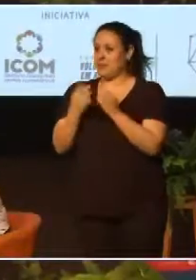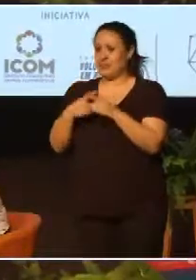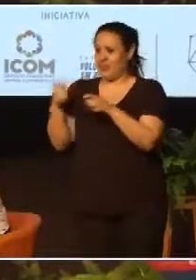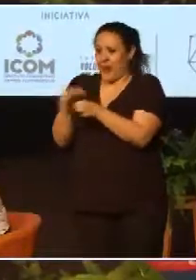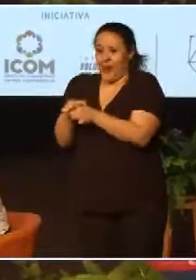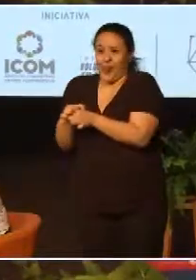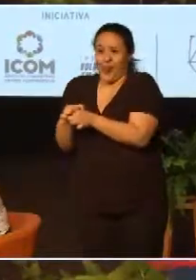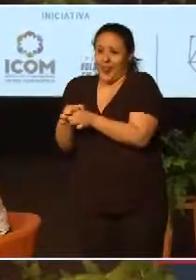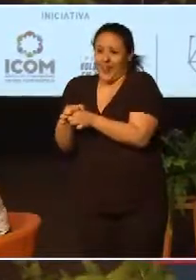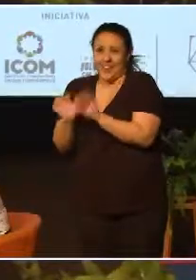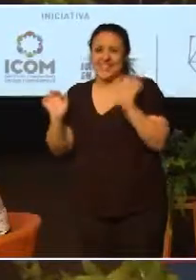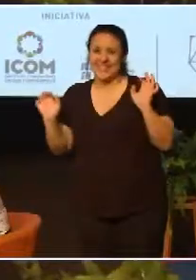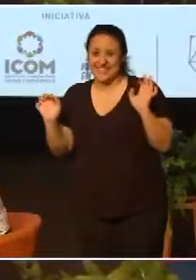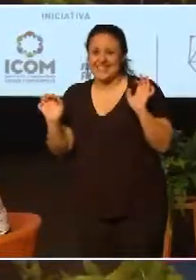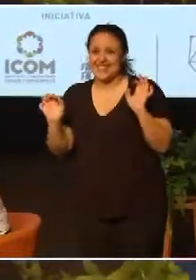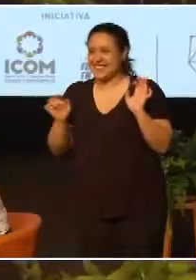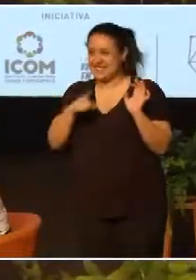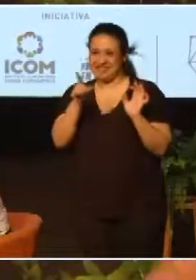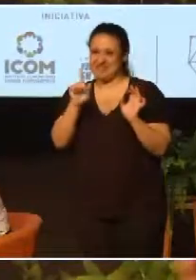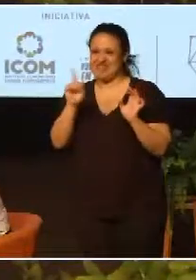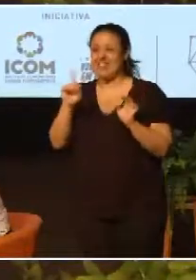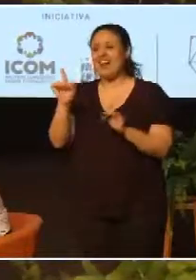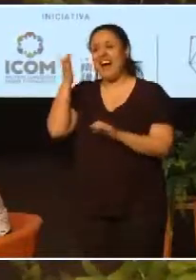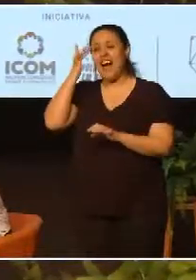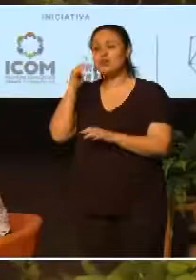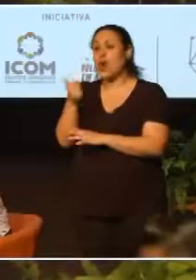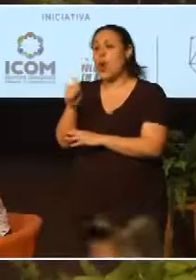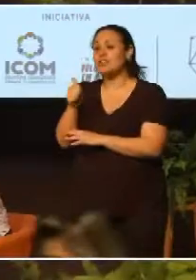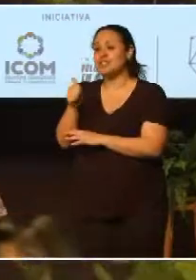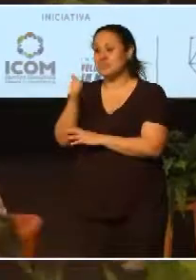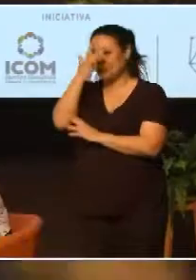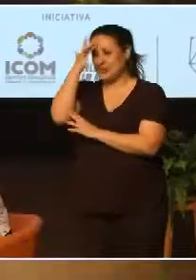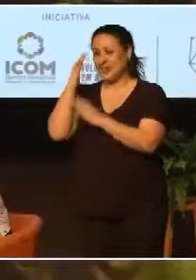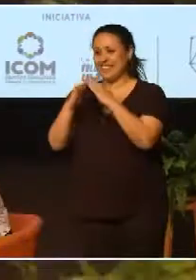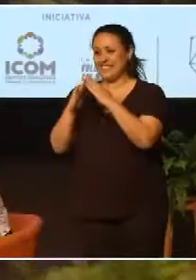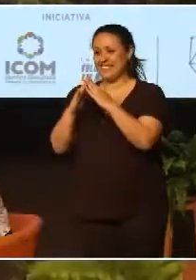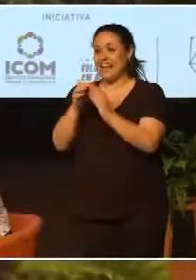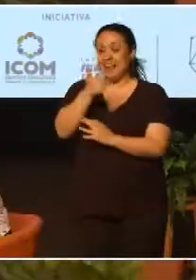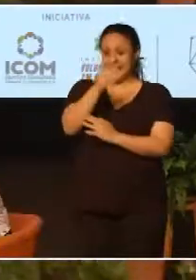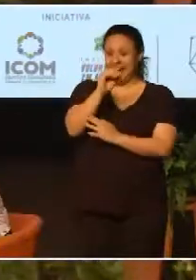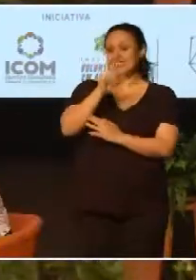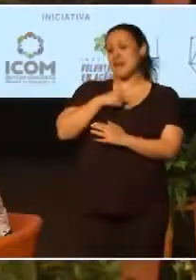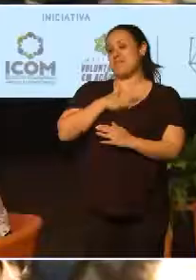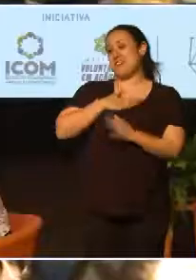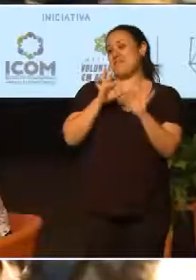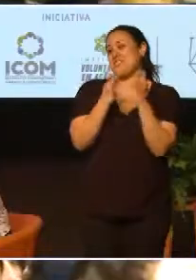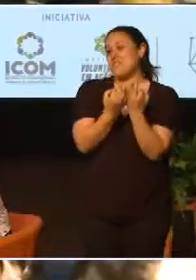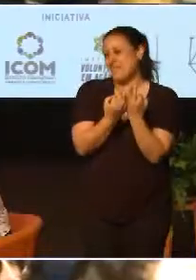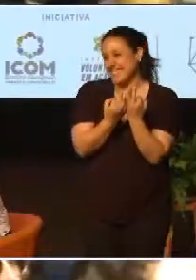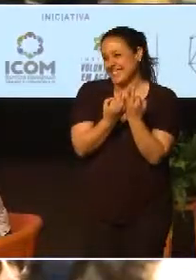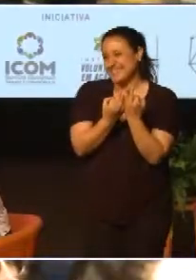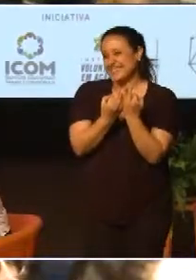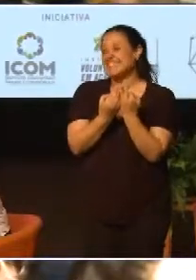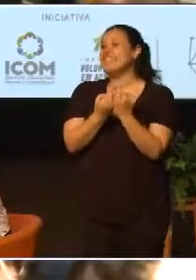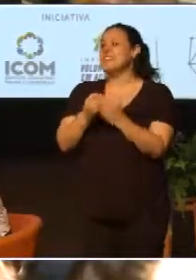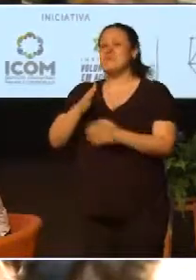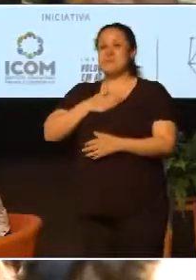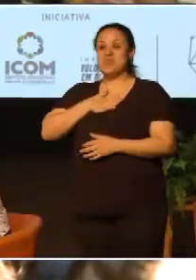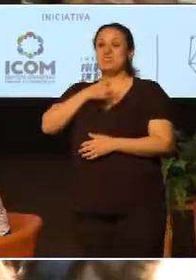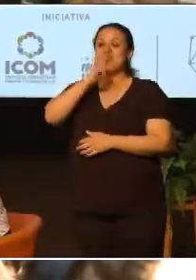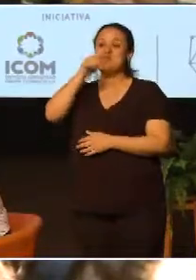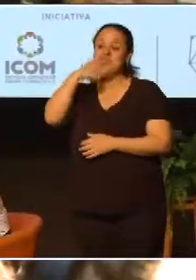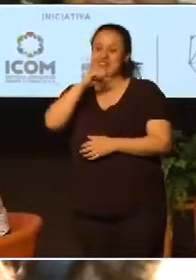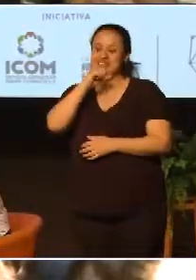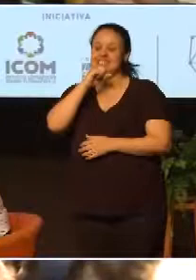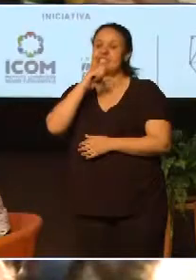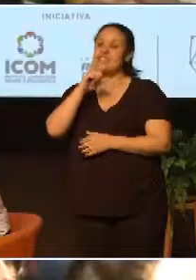aí? Não, ninguém. A cidade deve ter uns 11 habitantes e 10 são a minha família. Meus pais... eu